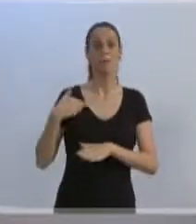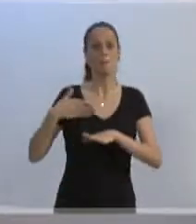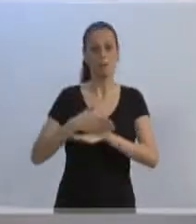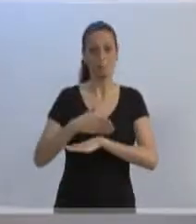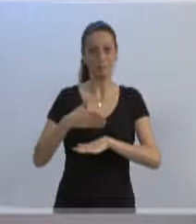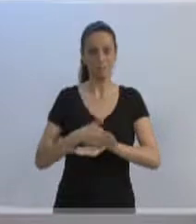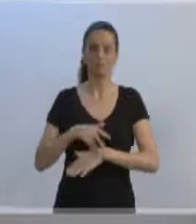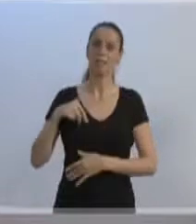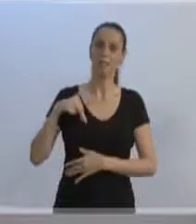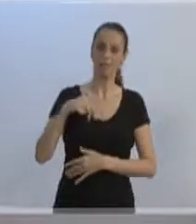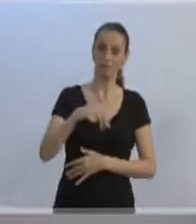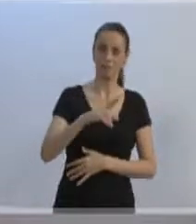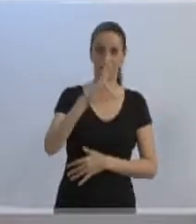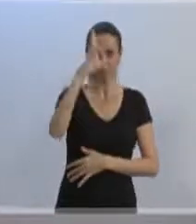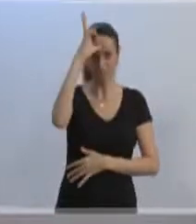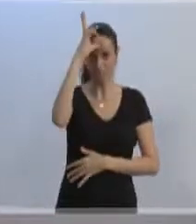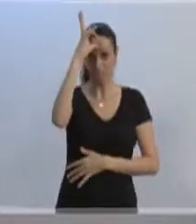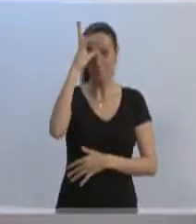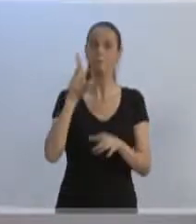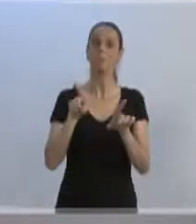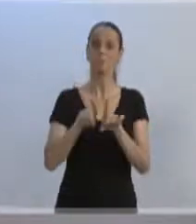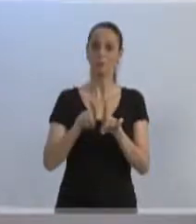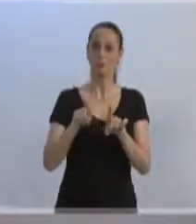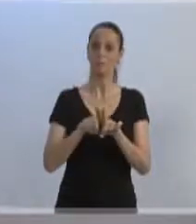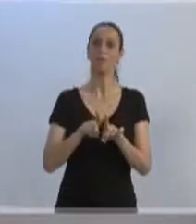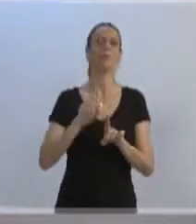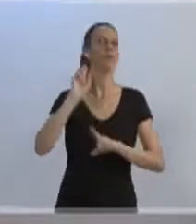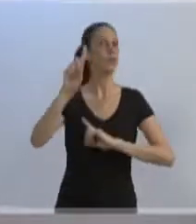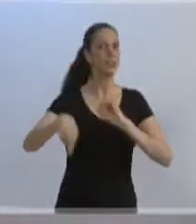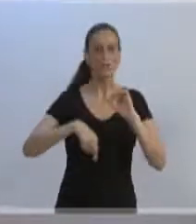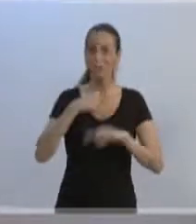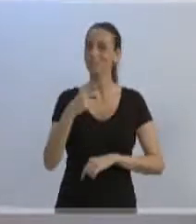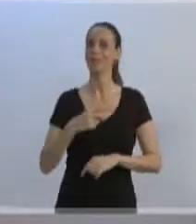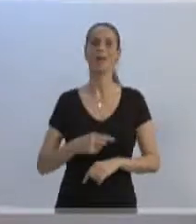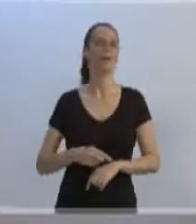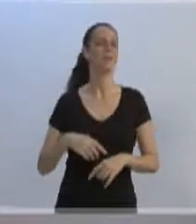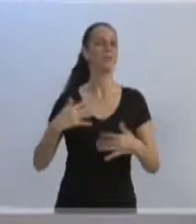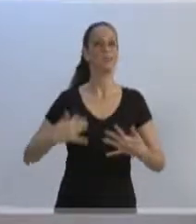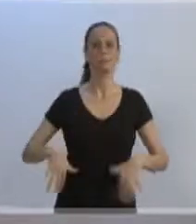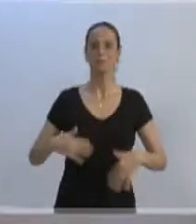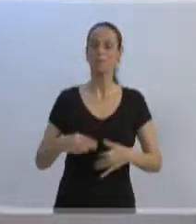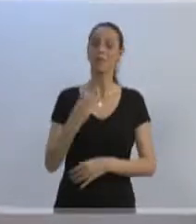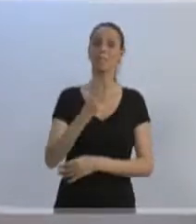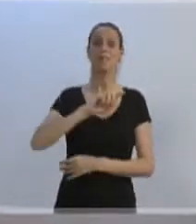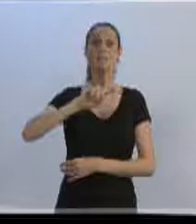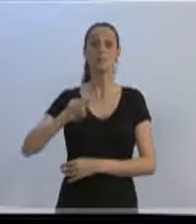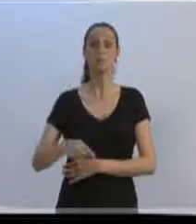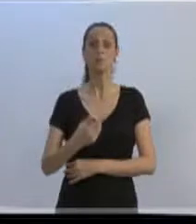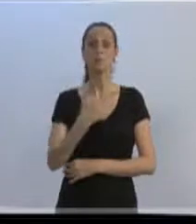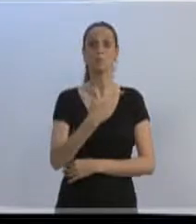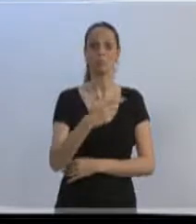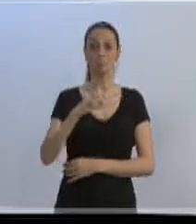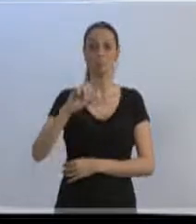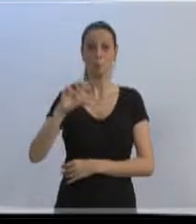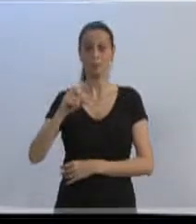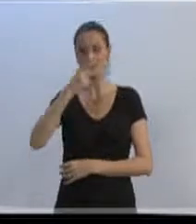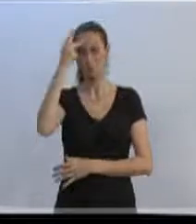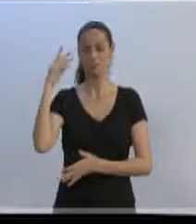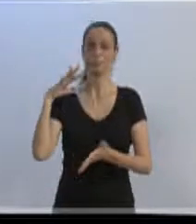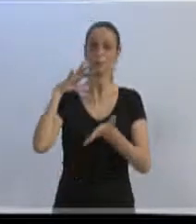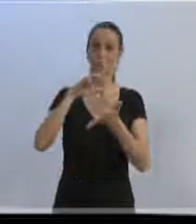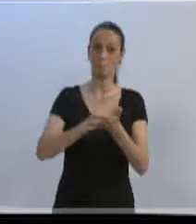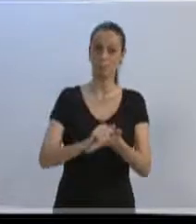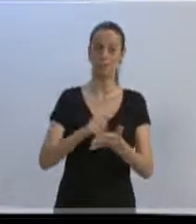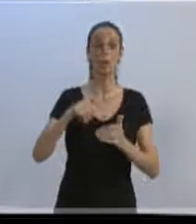pavarin é também foi um sucesso total foram 3299 inscrições